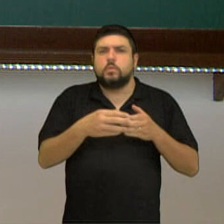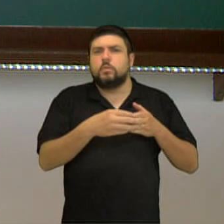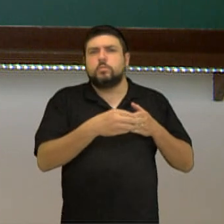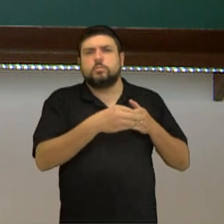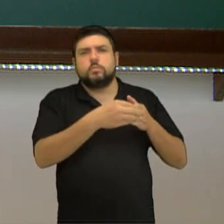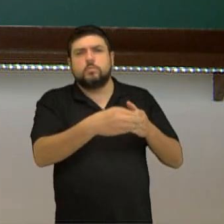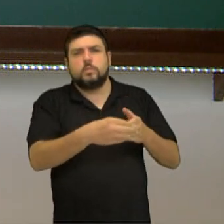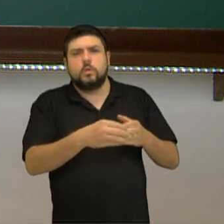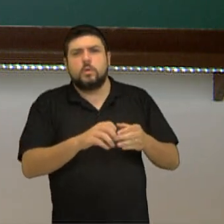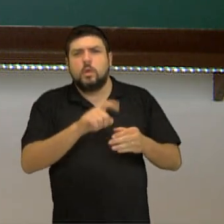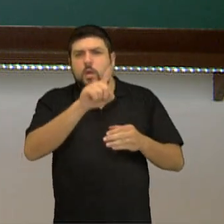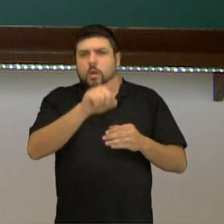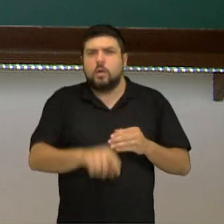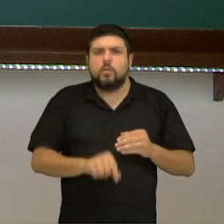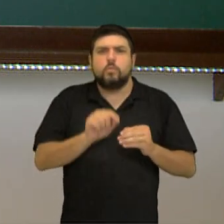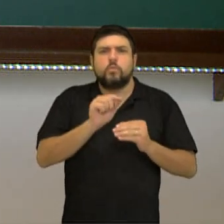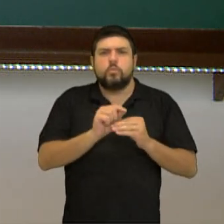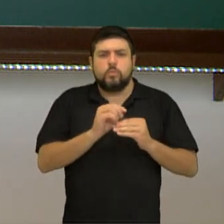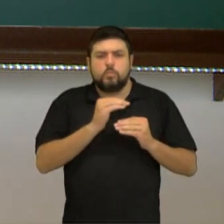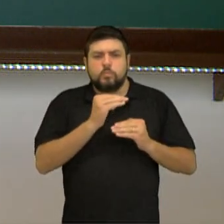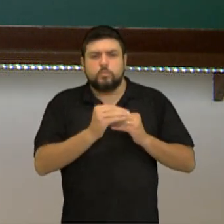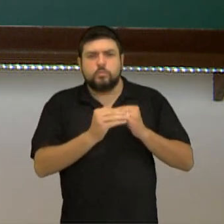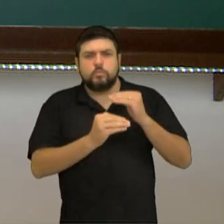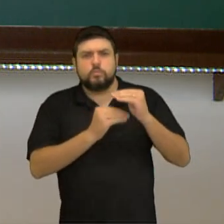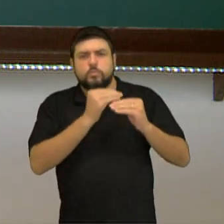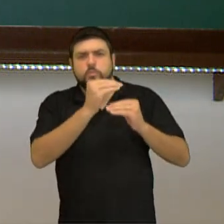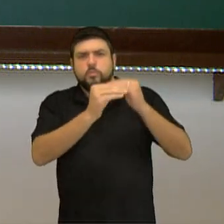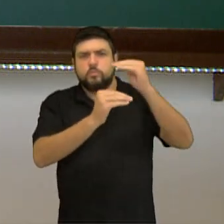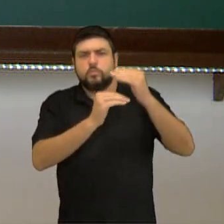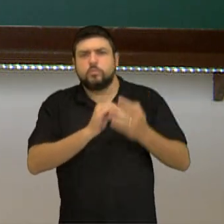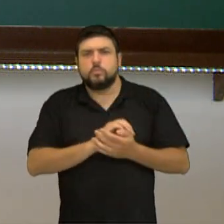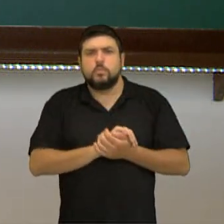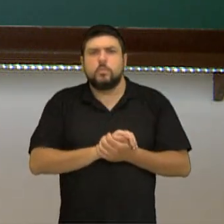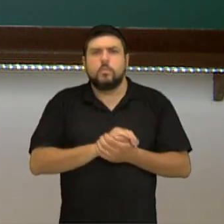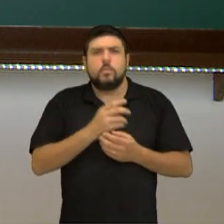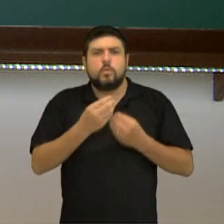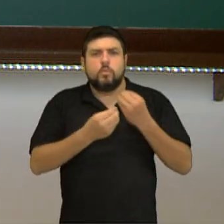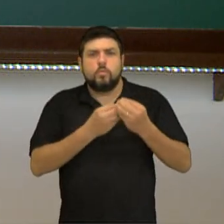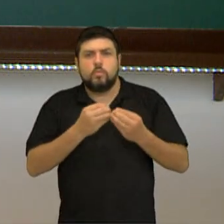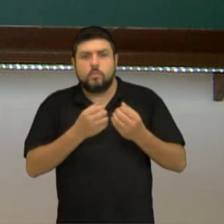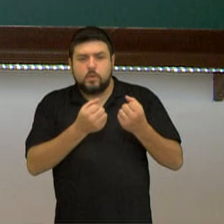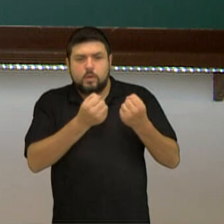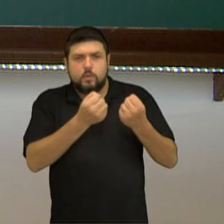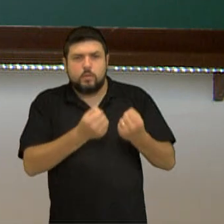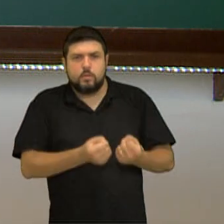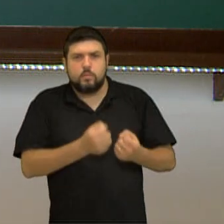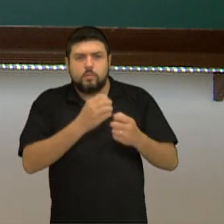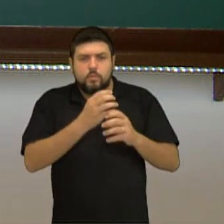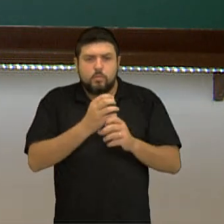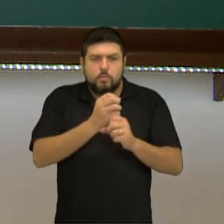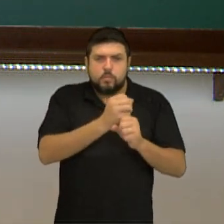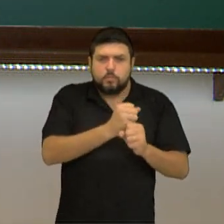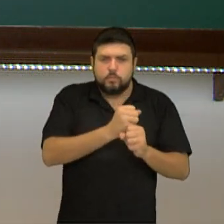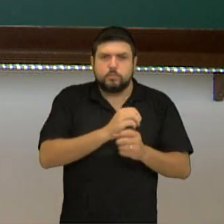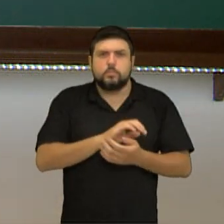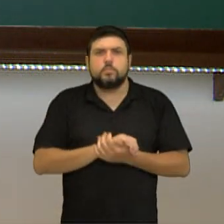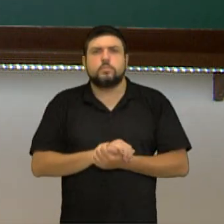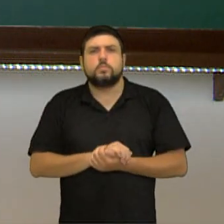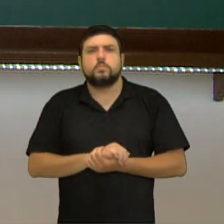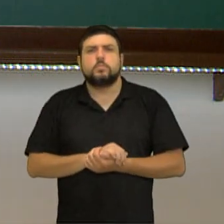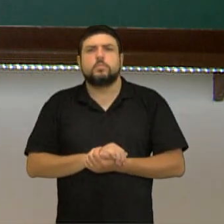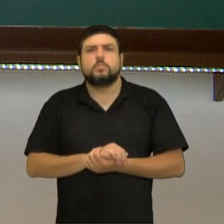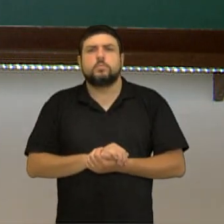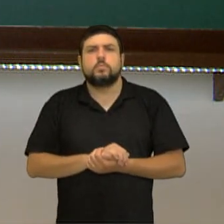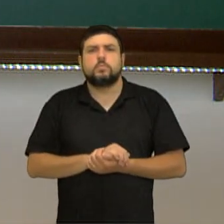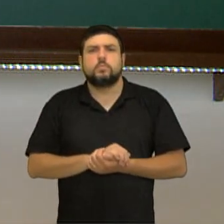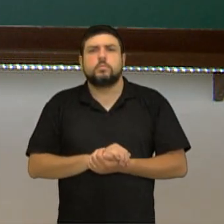grandeza escalar, ou seja, eu posso definir a massa apenas pelo seu número. Beleza? Como